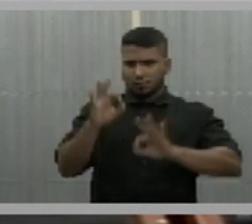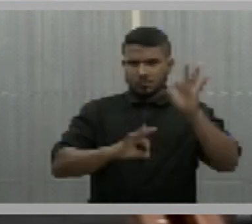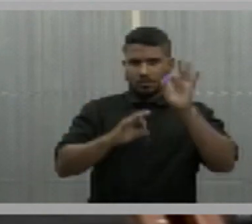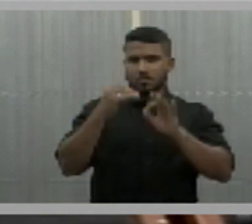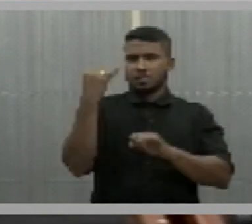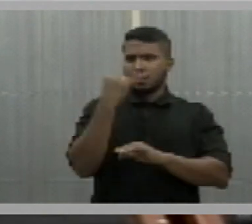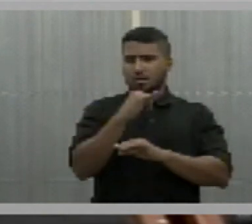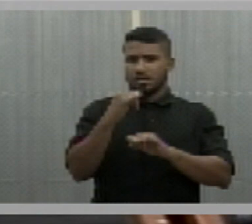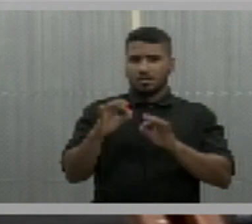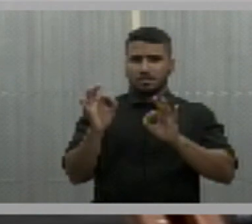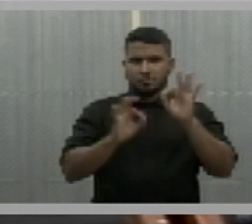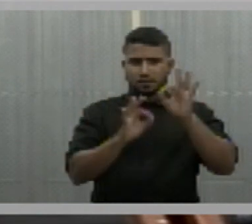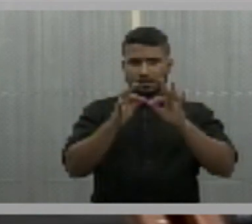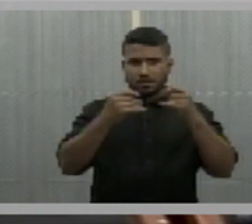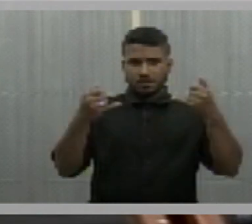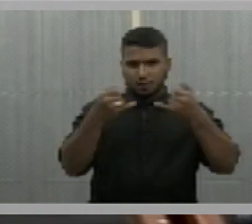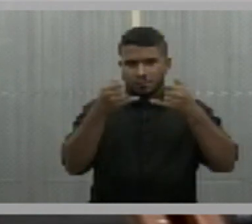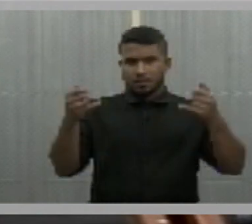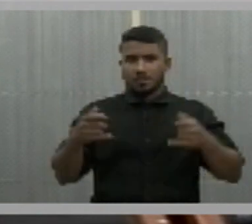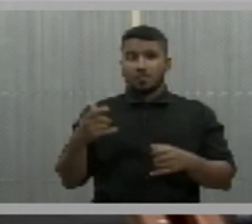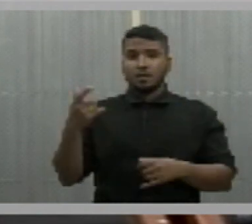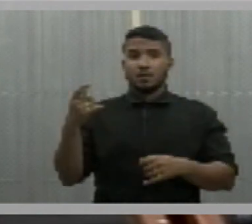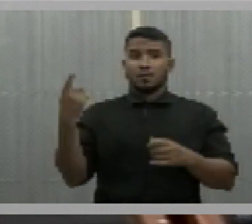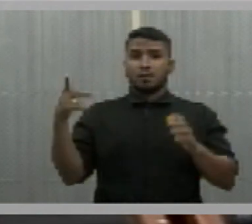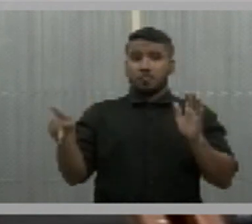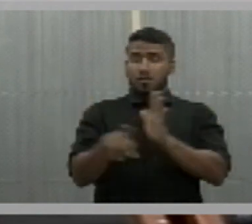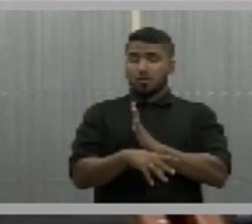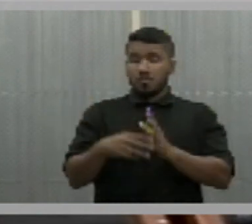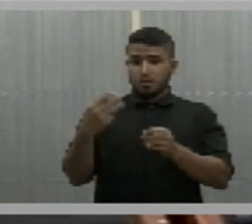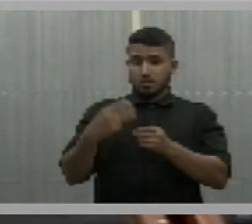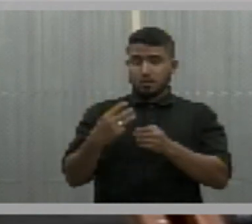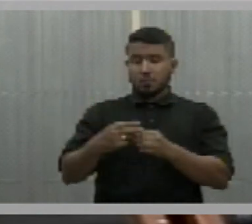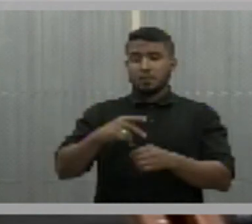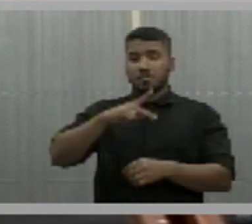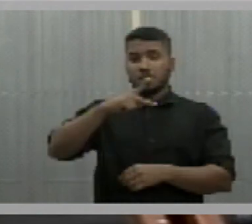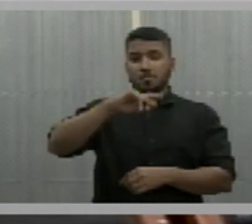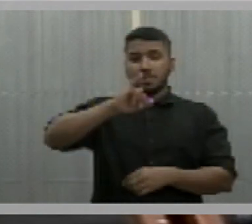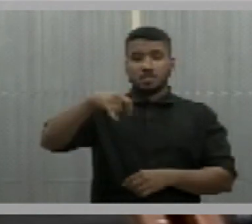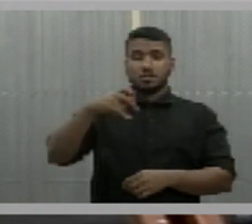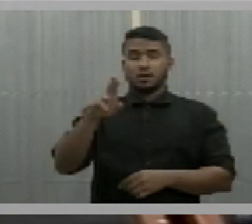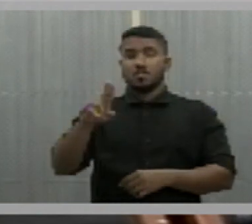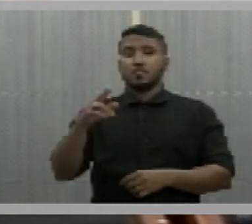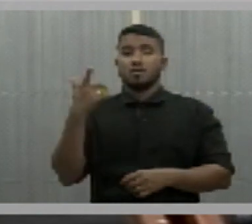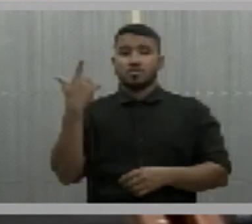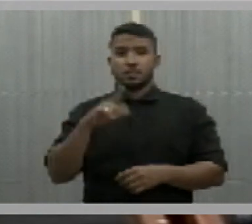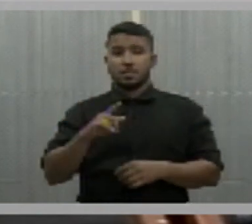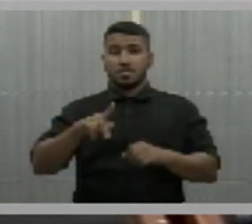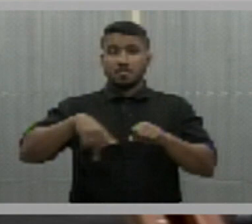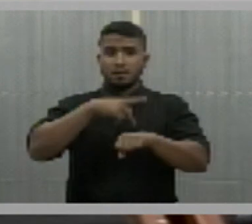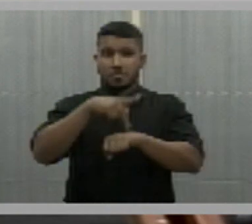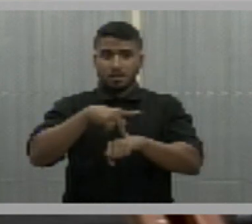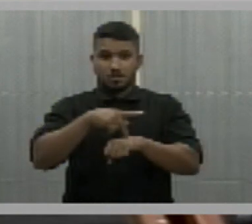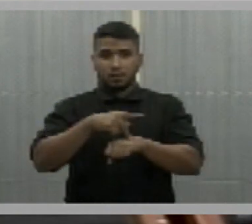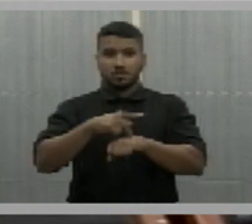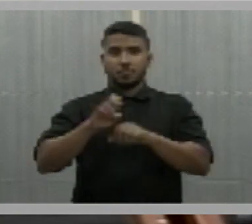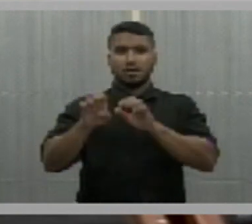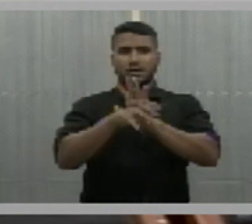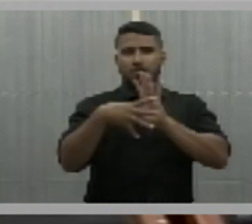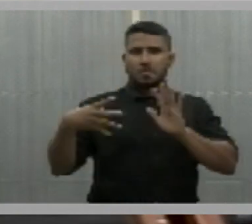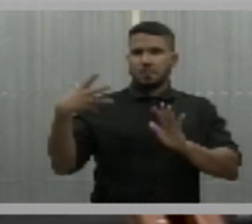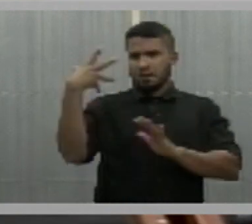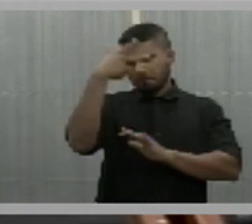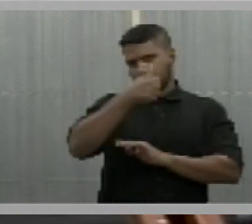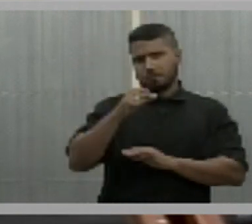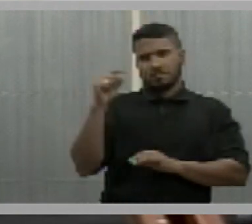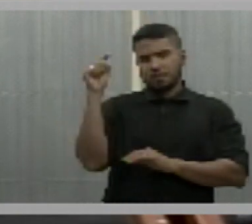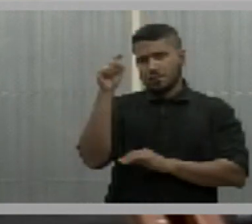ela finalmente permitiu que o município pudesse fazer a ligação, a praça de evento belíssima